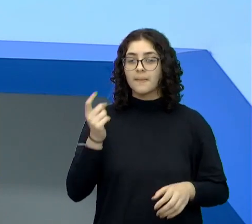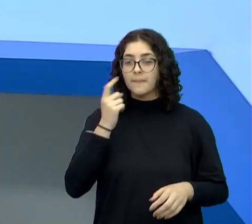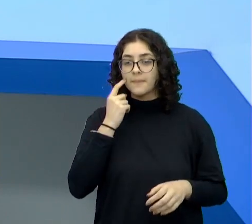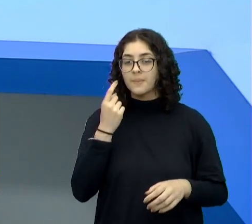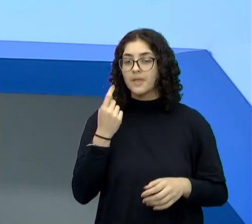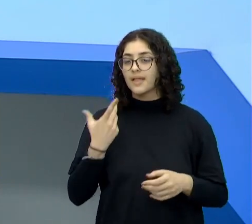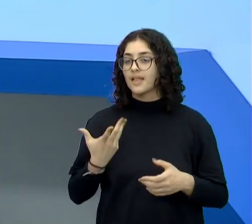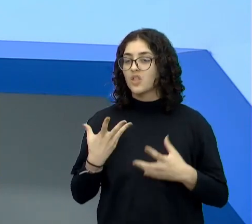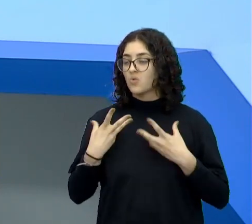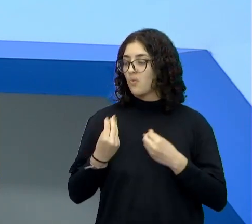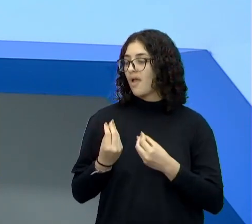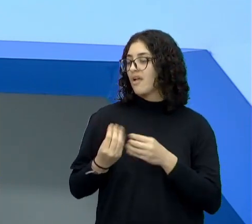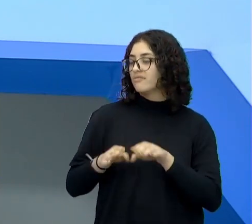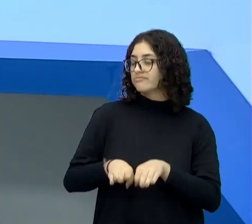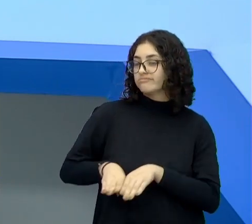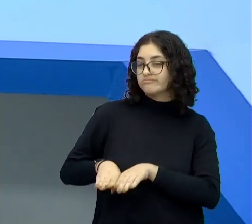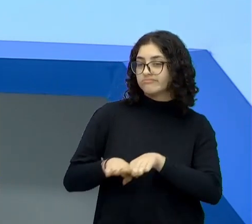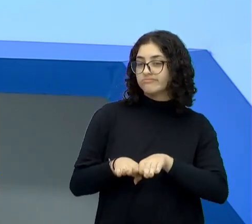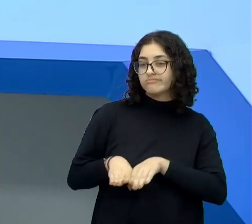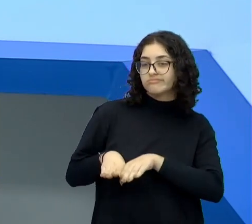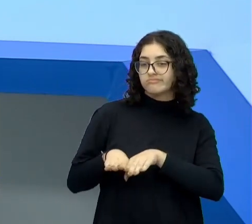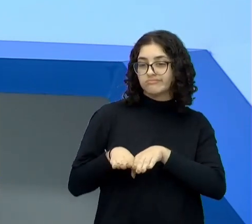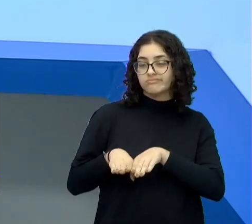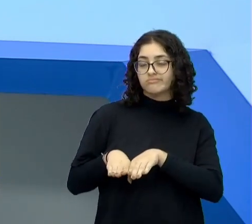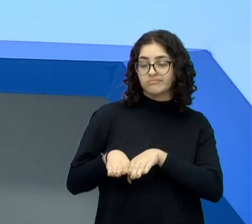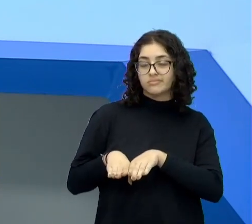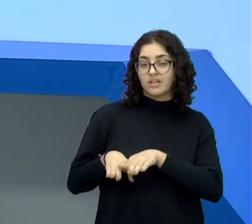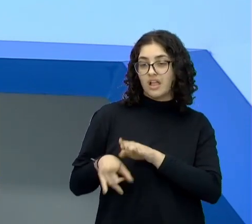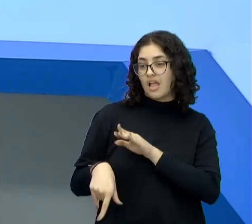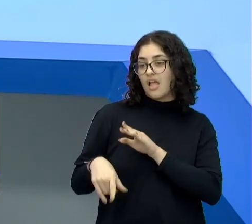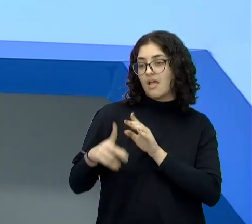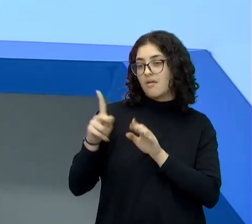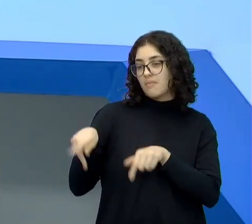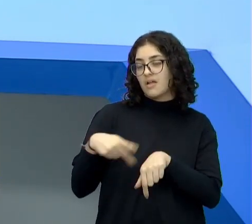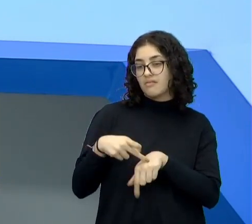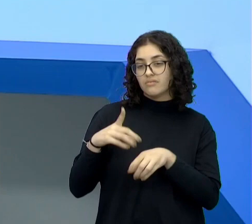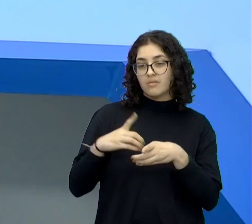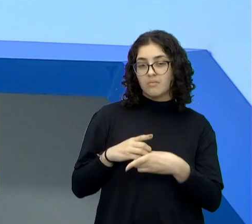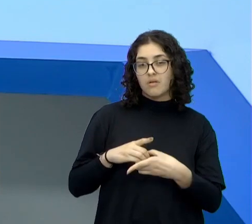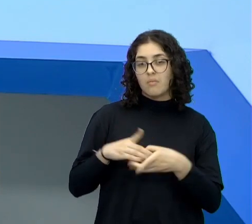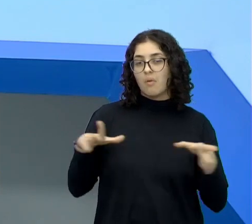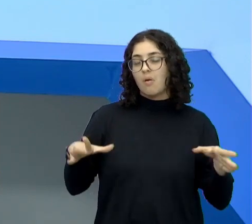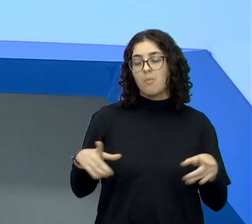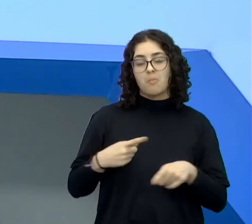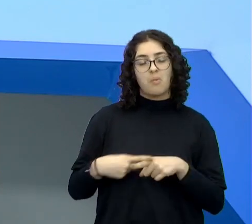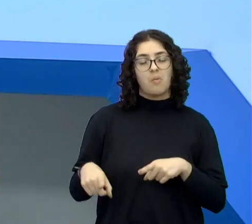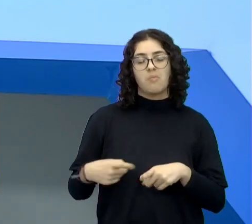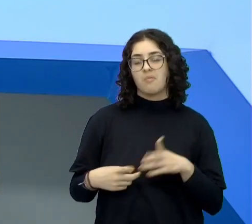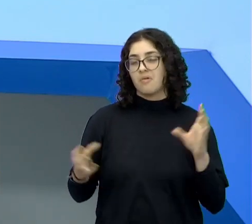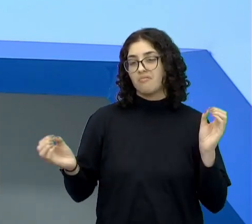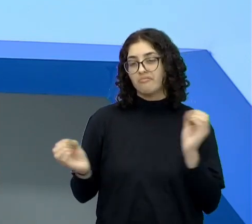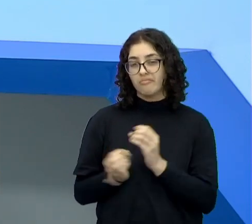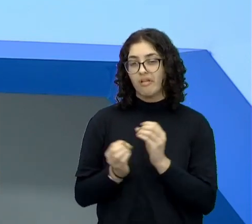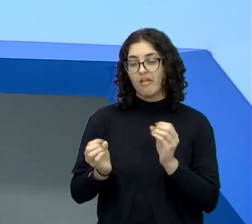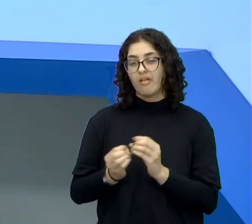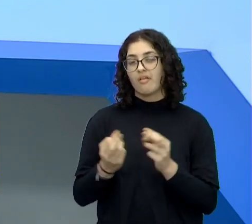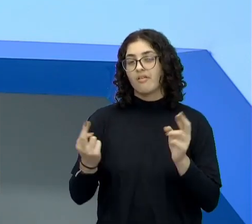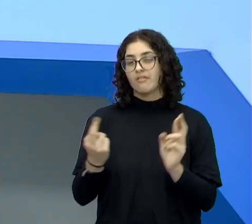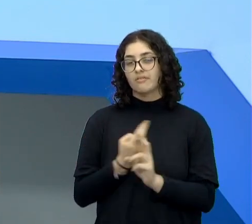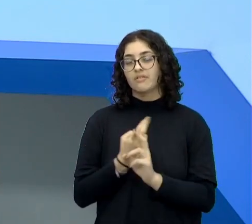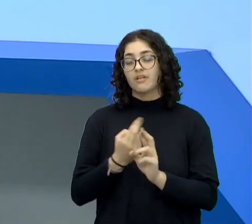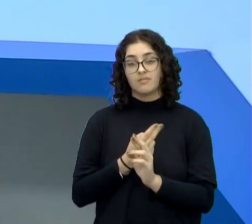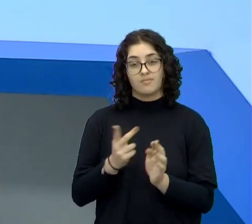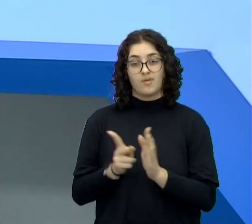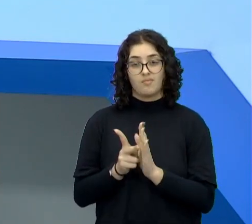tudo muito igualitário, né? Nós vivemos num país democrático e que não temos problemas, né, relacionados a